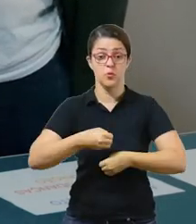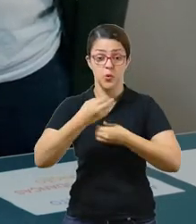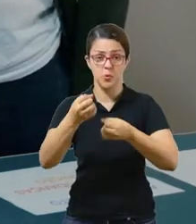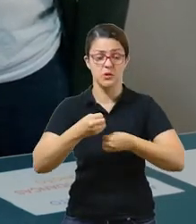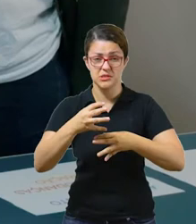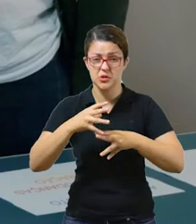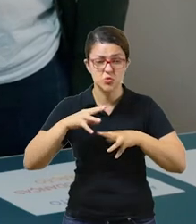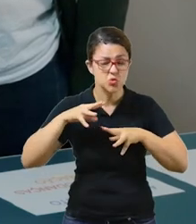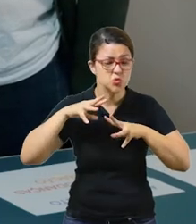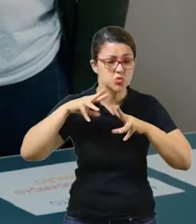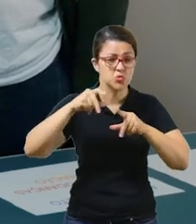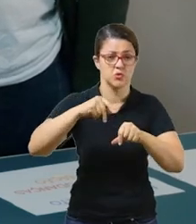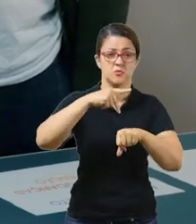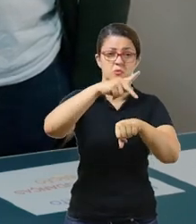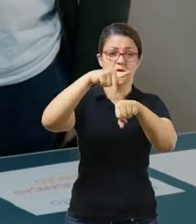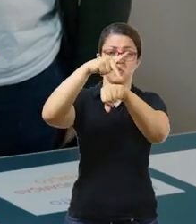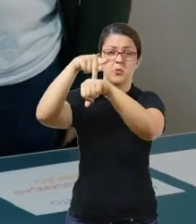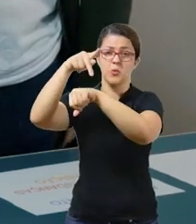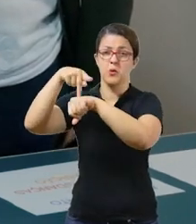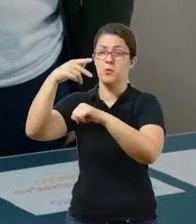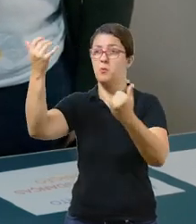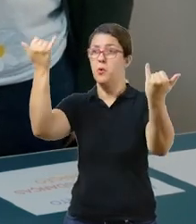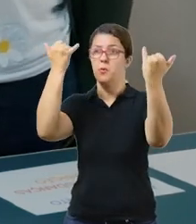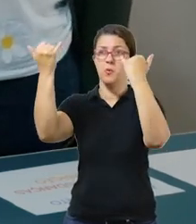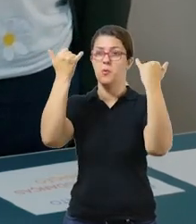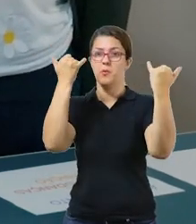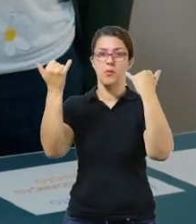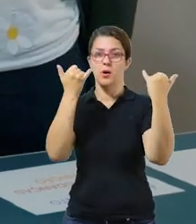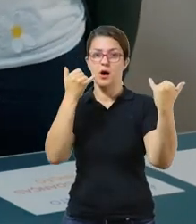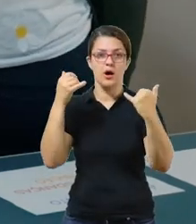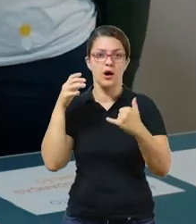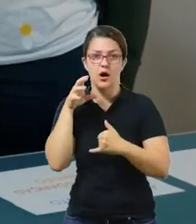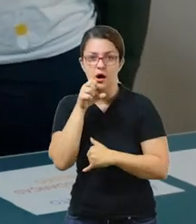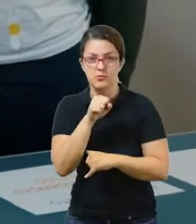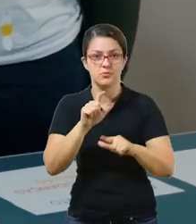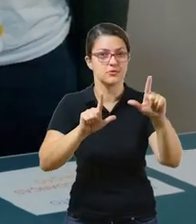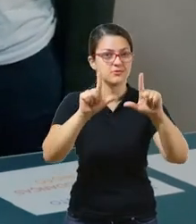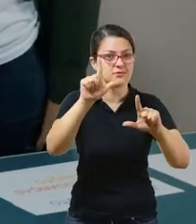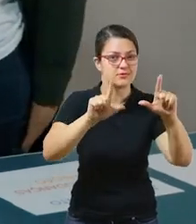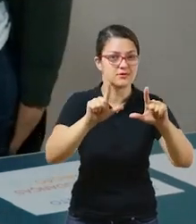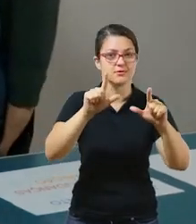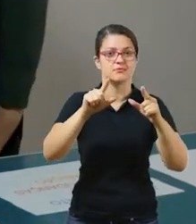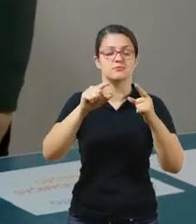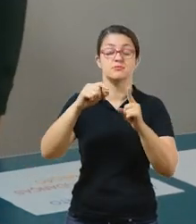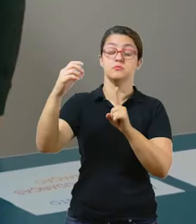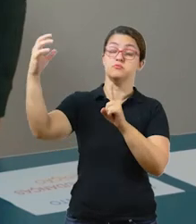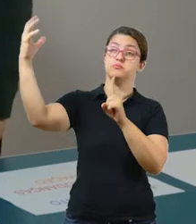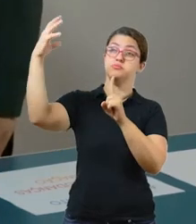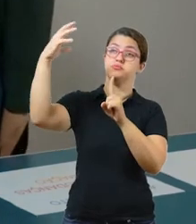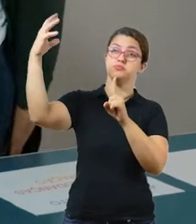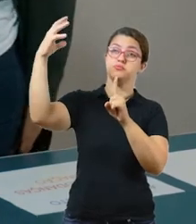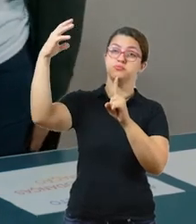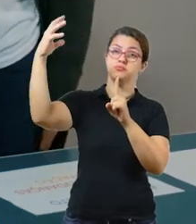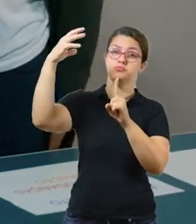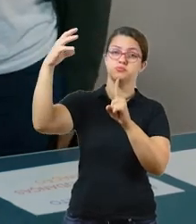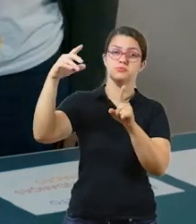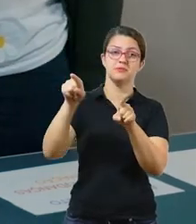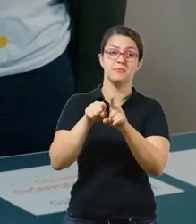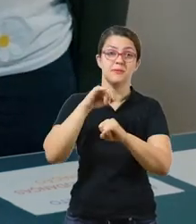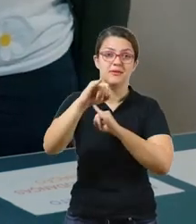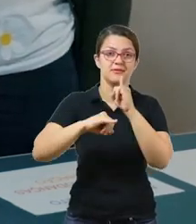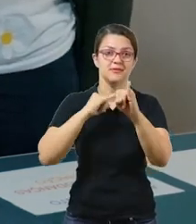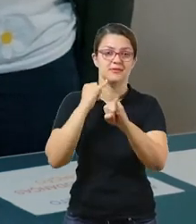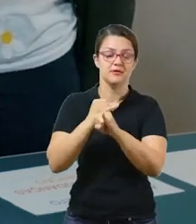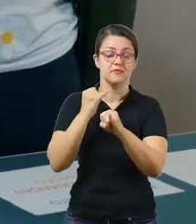os países, rapidinho e sem sair de casa. Pela televisão, via satélite e pela internet, podemos ver